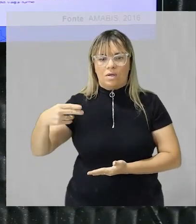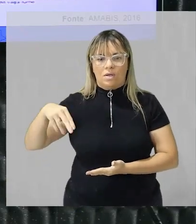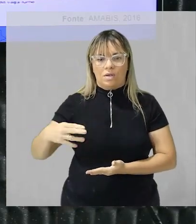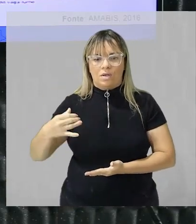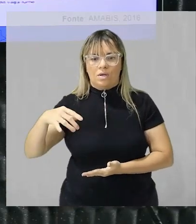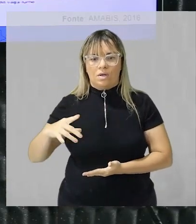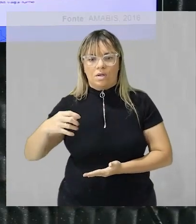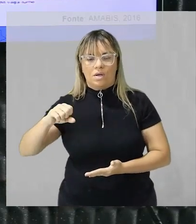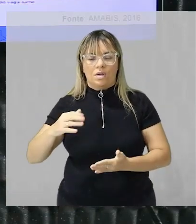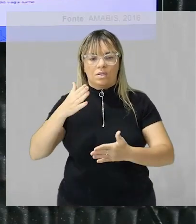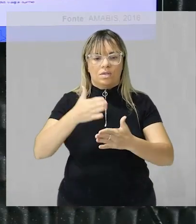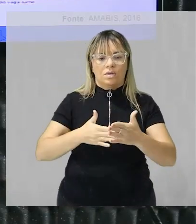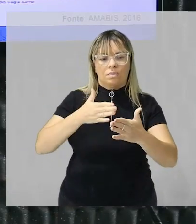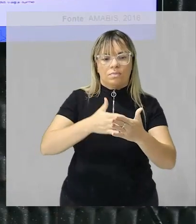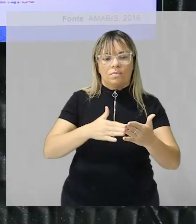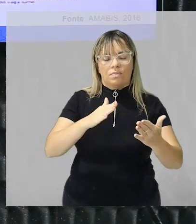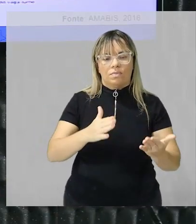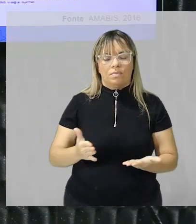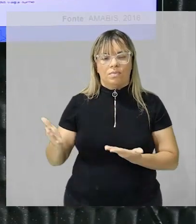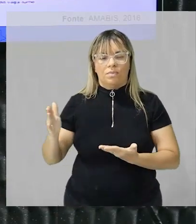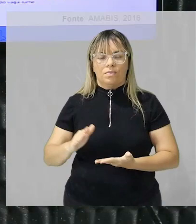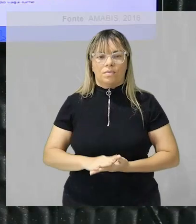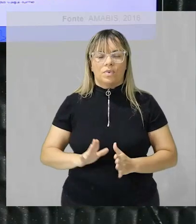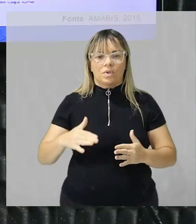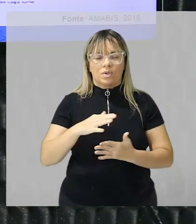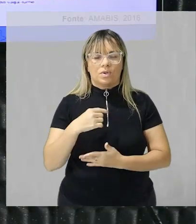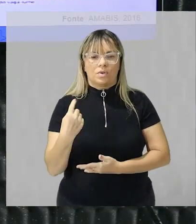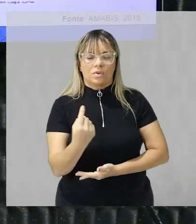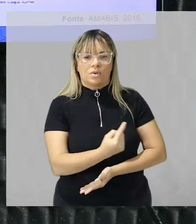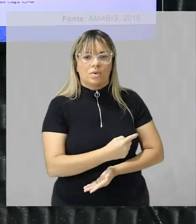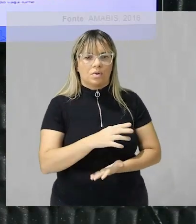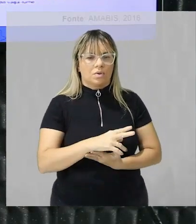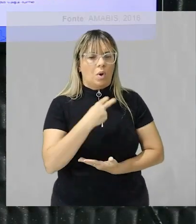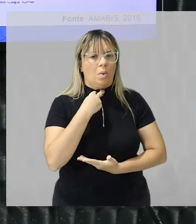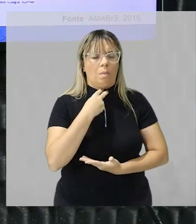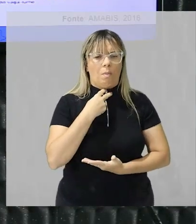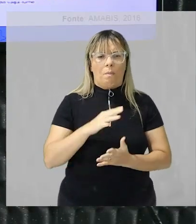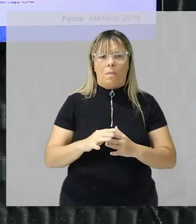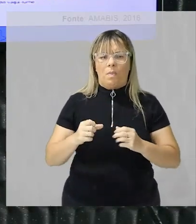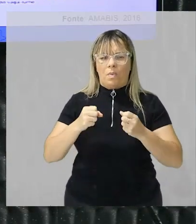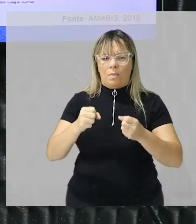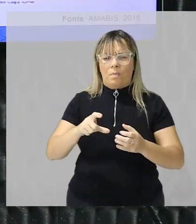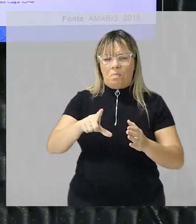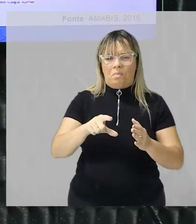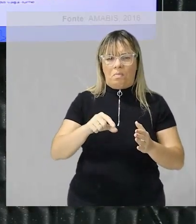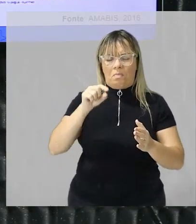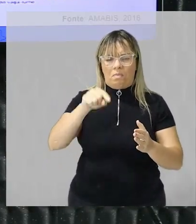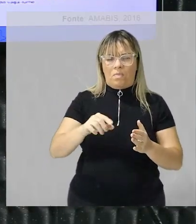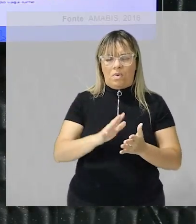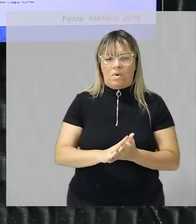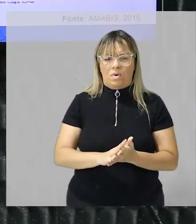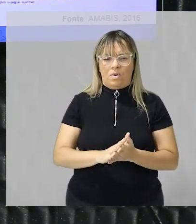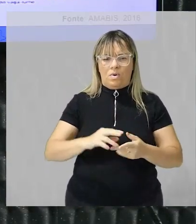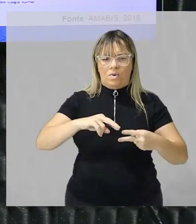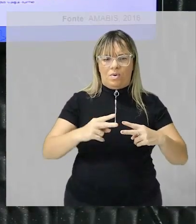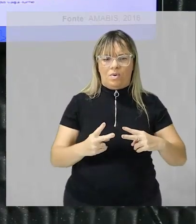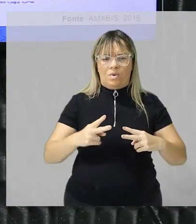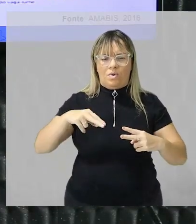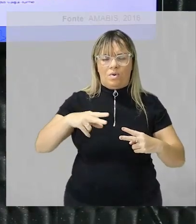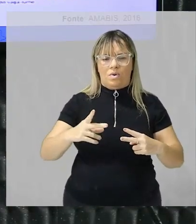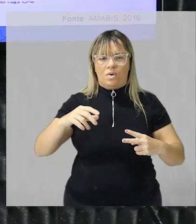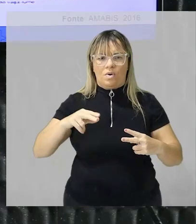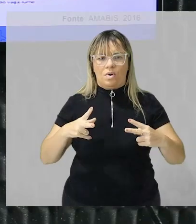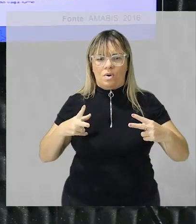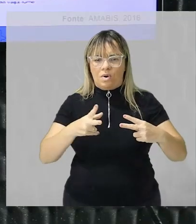de restrição. Então, nós sabemos que nós não podemos pegar o DNA e ir lá cortar com uma tesoura em